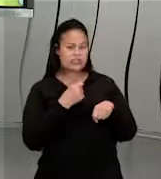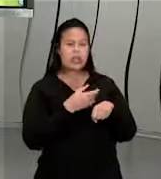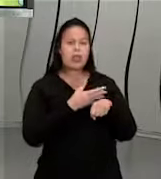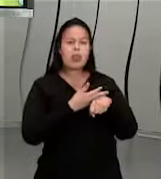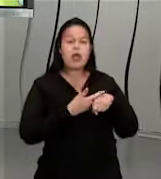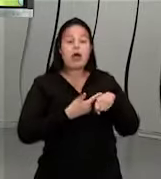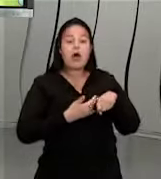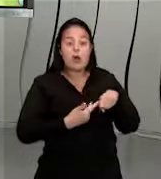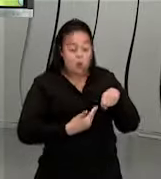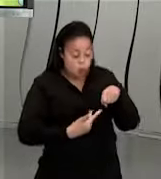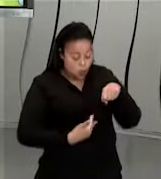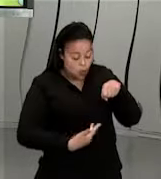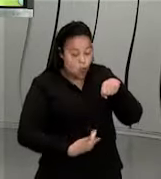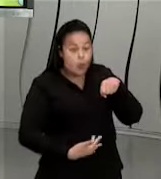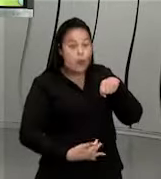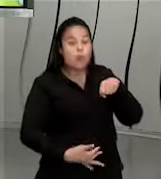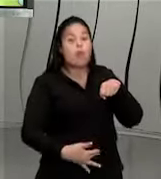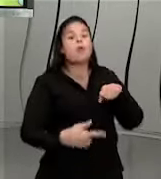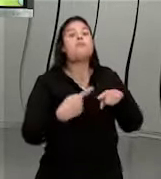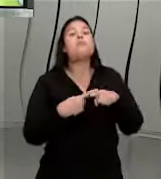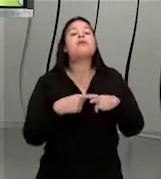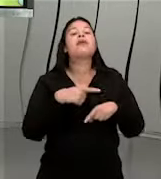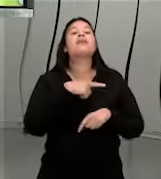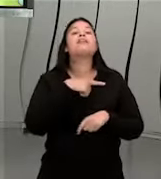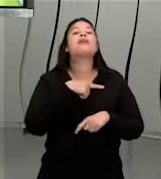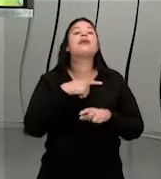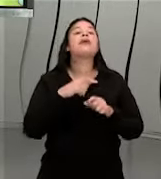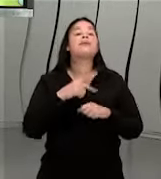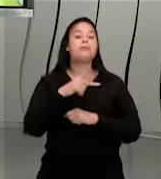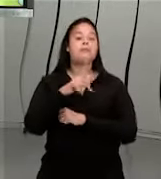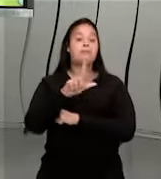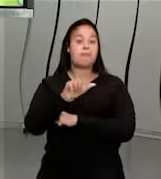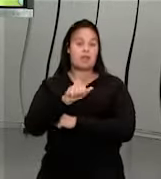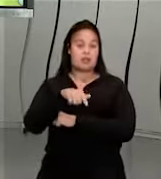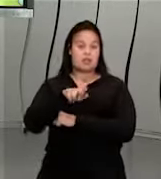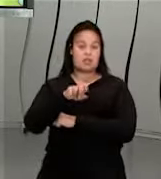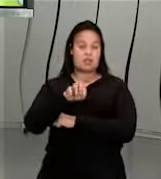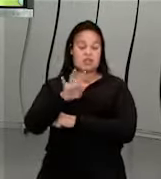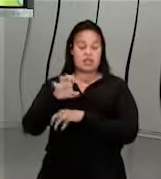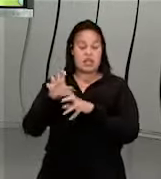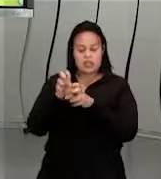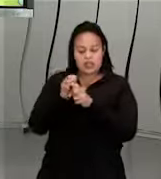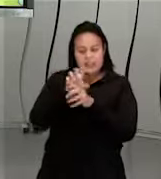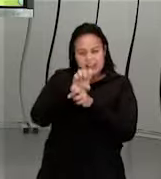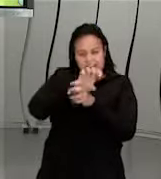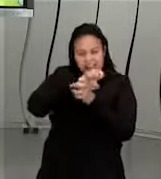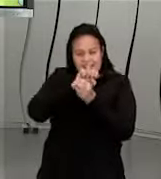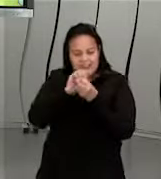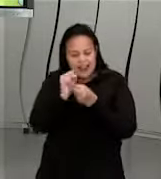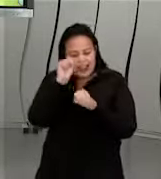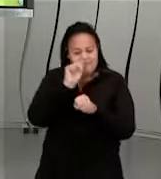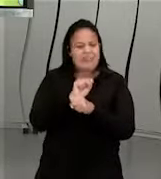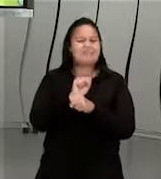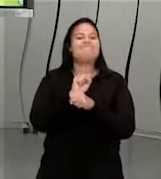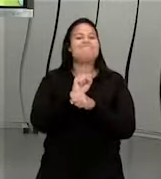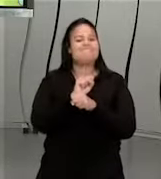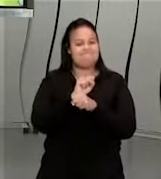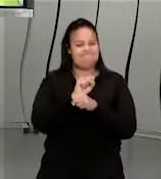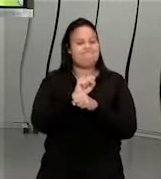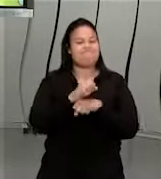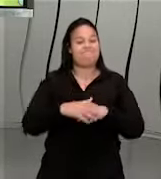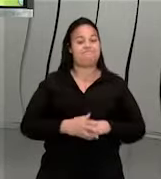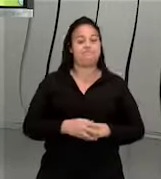todo o sangue do seu corpo devido à presença das plaquetas. Já o plasma, ele